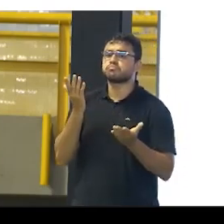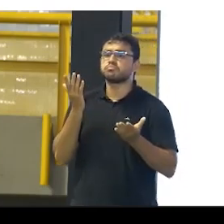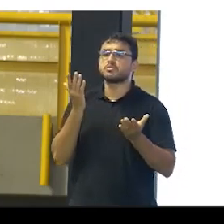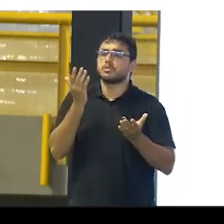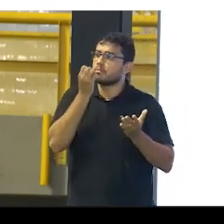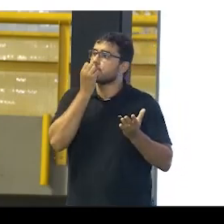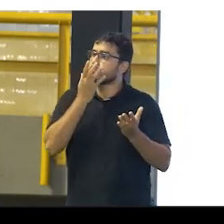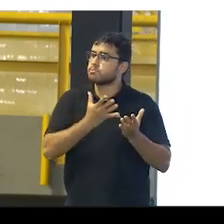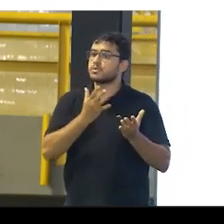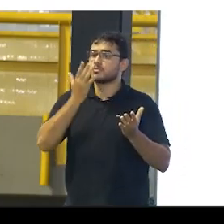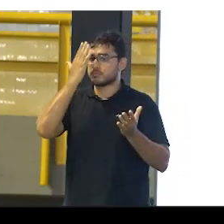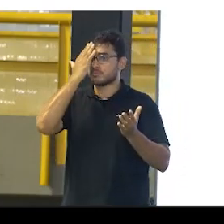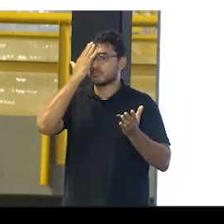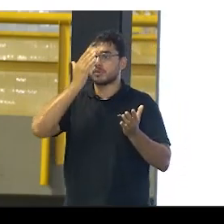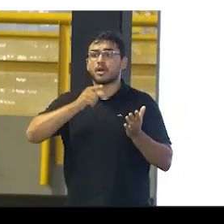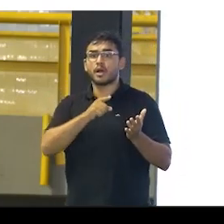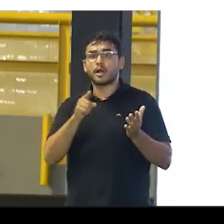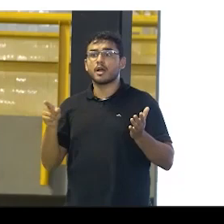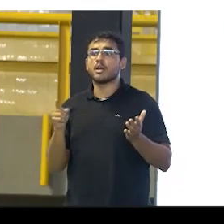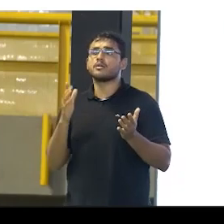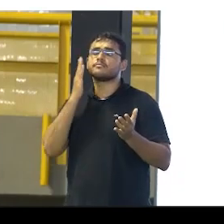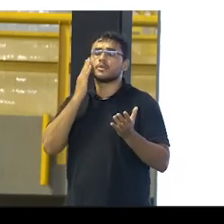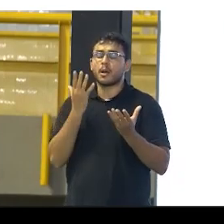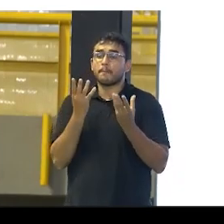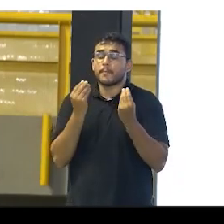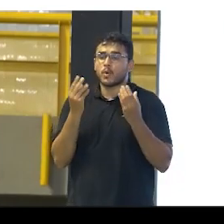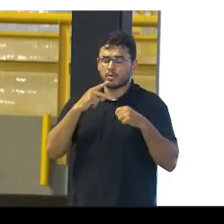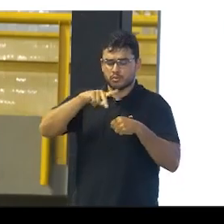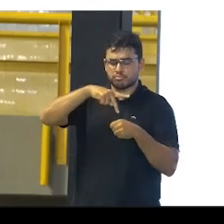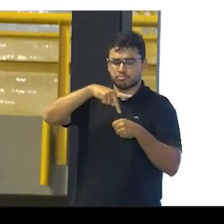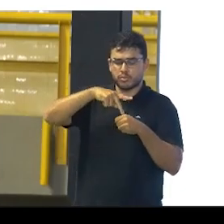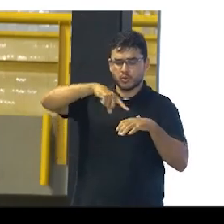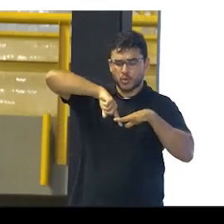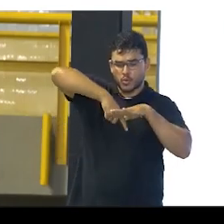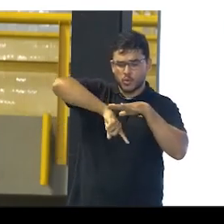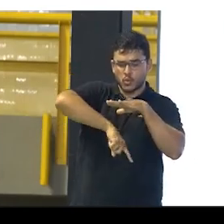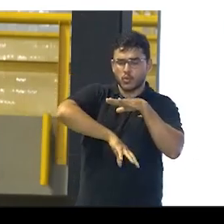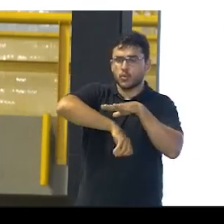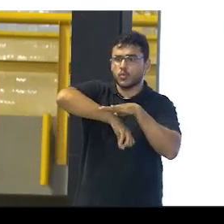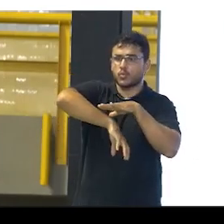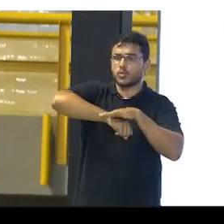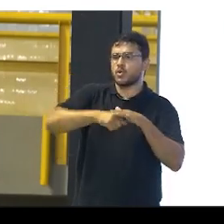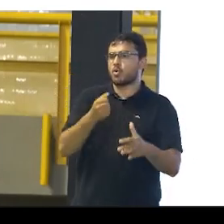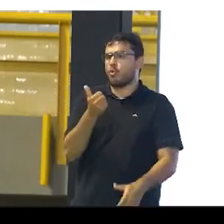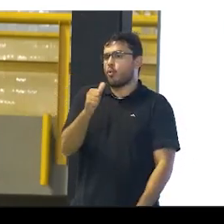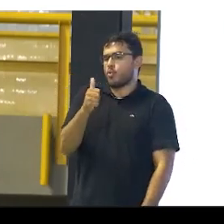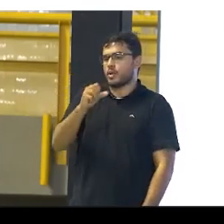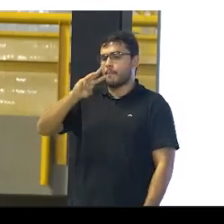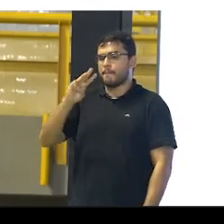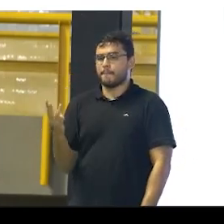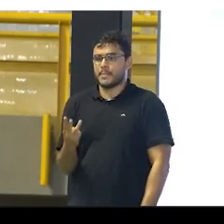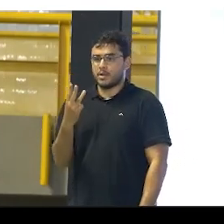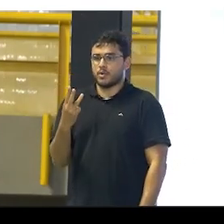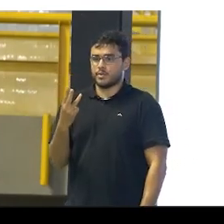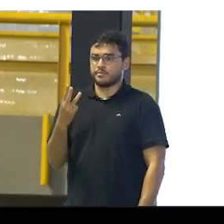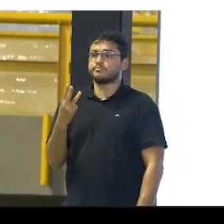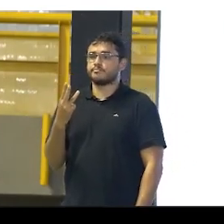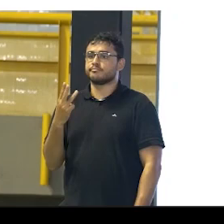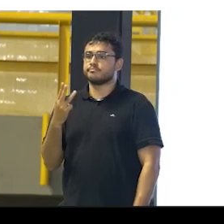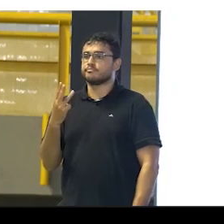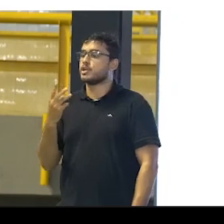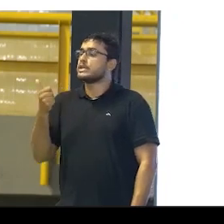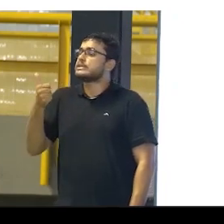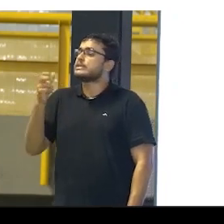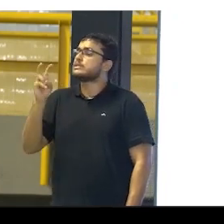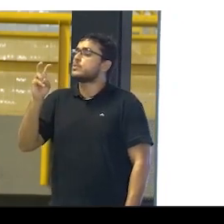impressionantemente positiva para os russos. Eles têm uma produção ali beirando os 11 milhões de barris de petróleo por dia, mas tem um